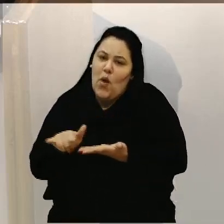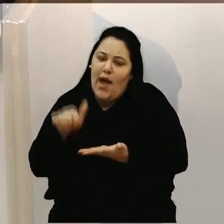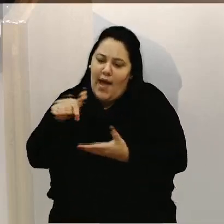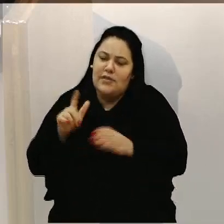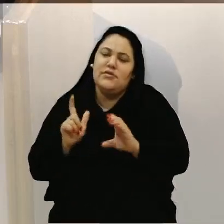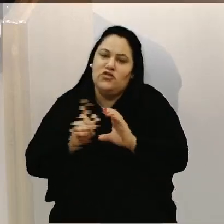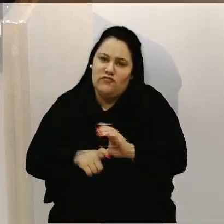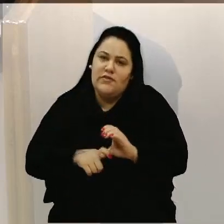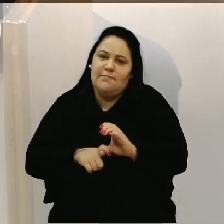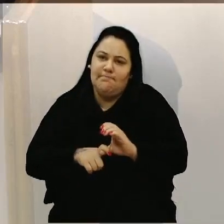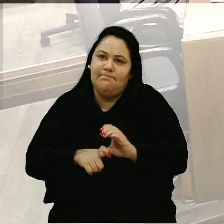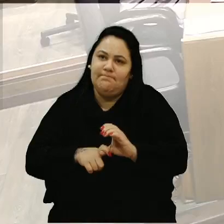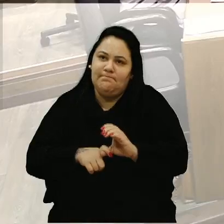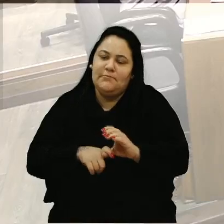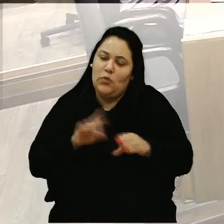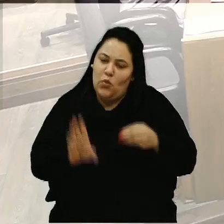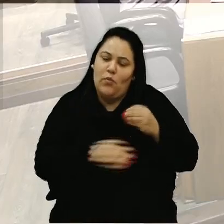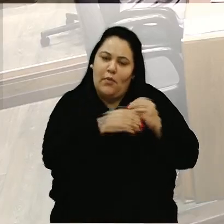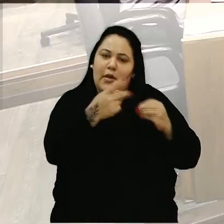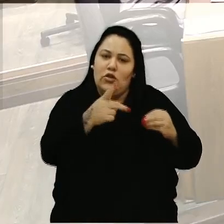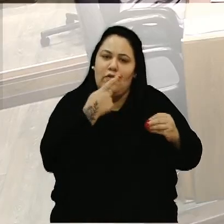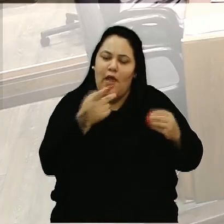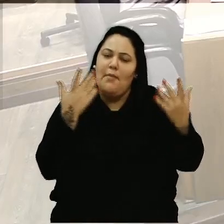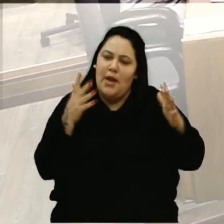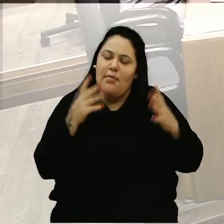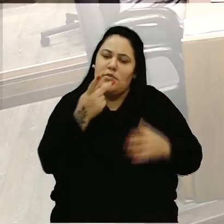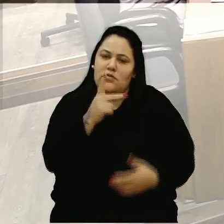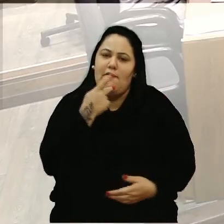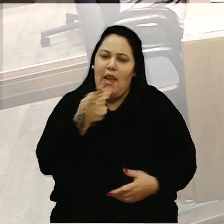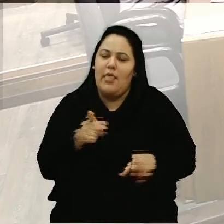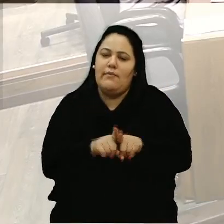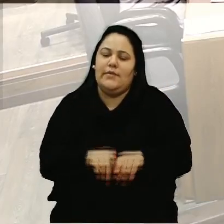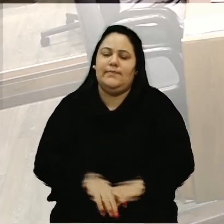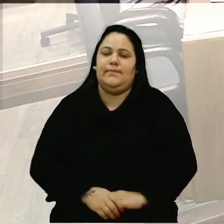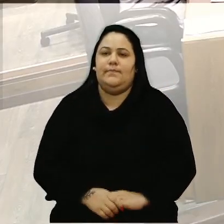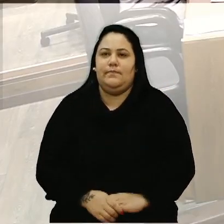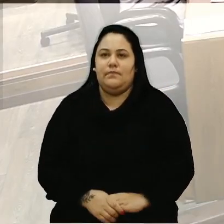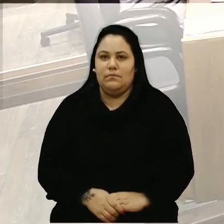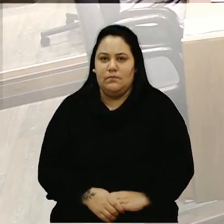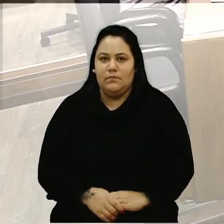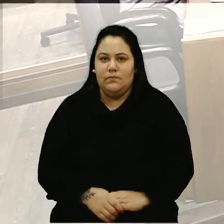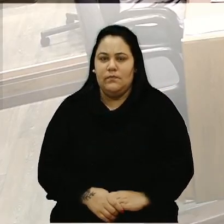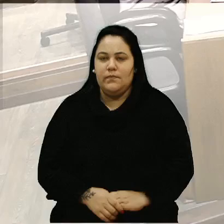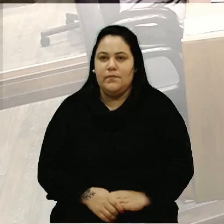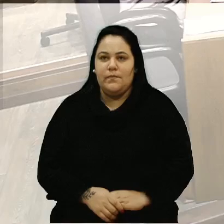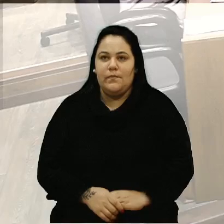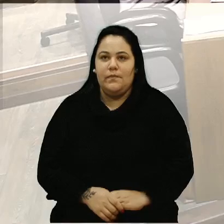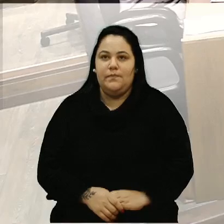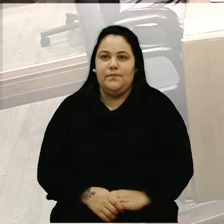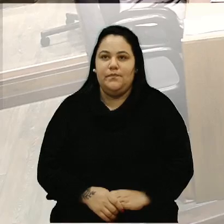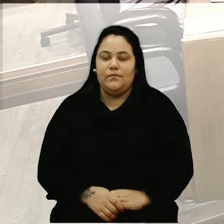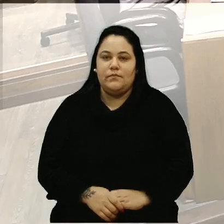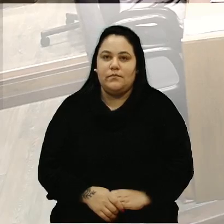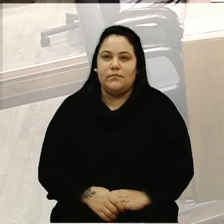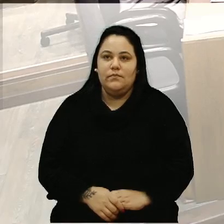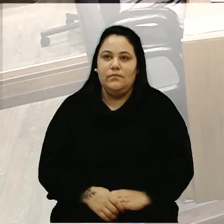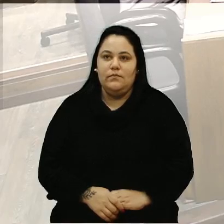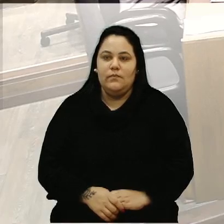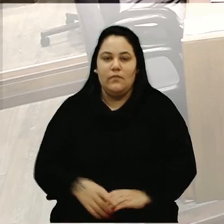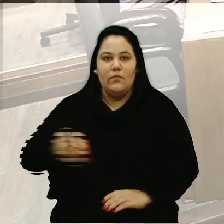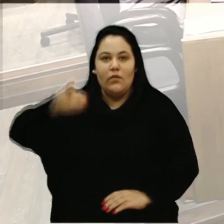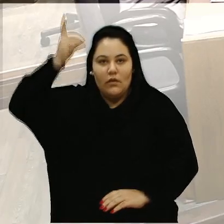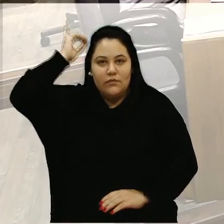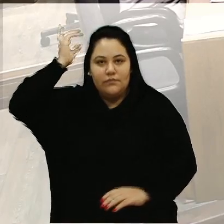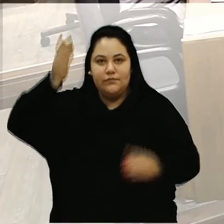fala, parabenizo por ela. Obrigado. Eu tinha perdido a parte. Vereador Lucas, depois Fantina. Obrigado,